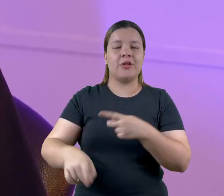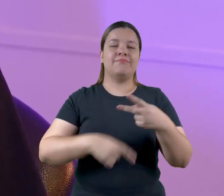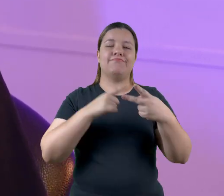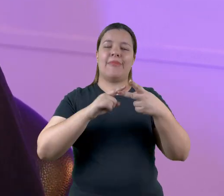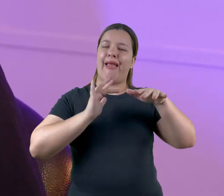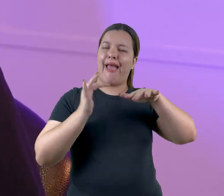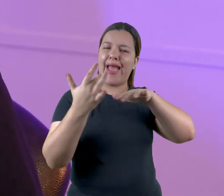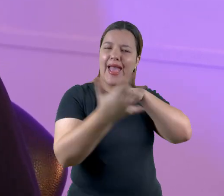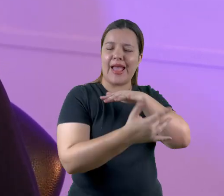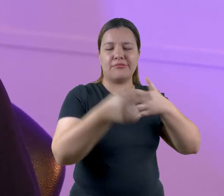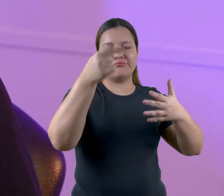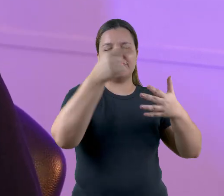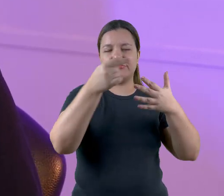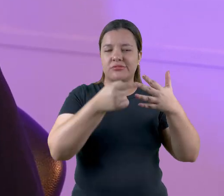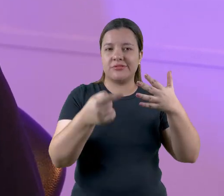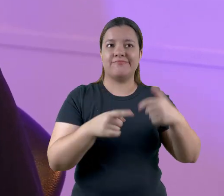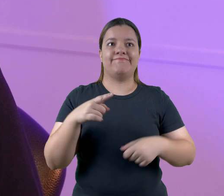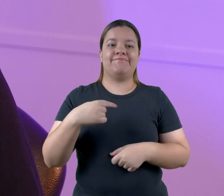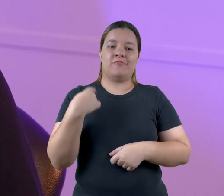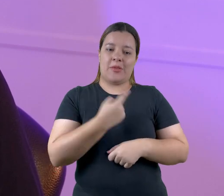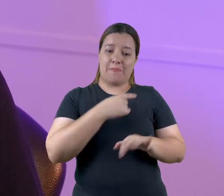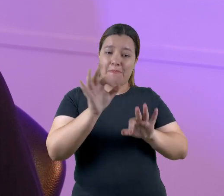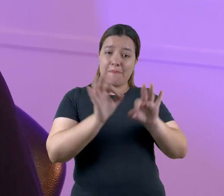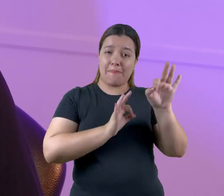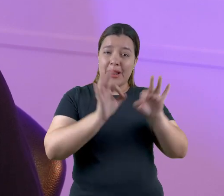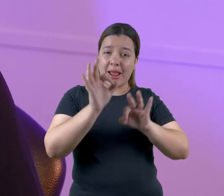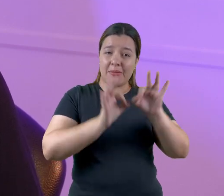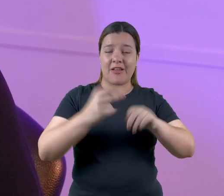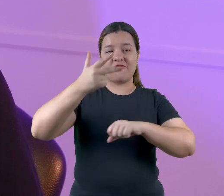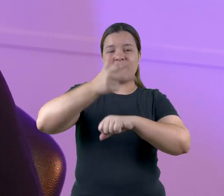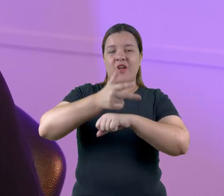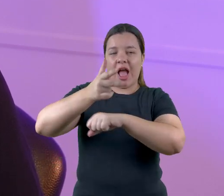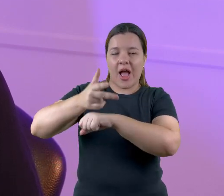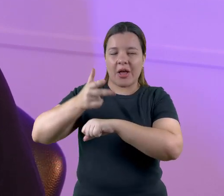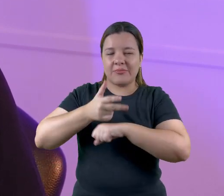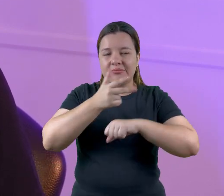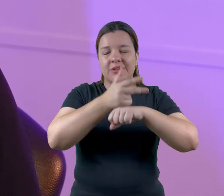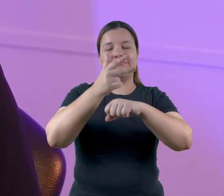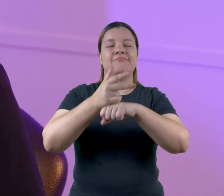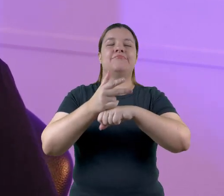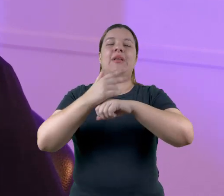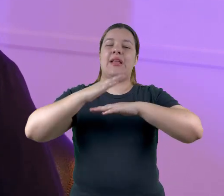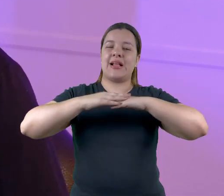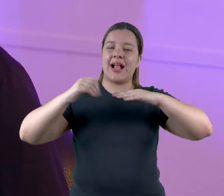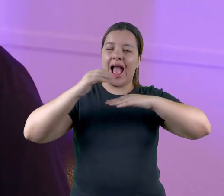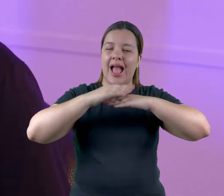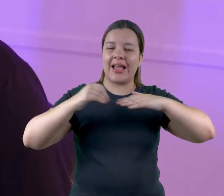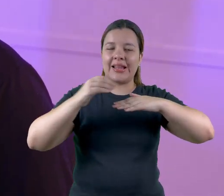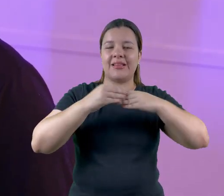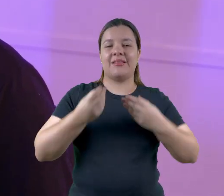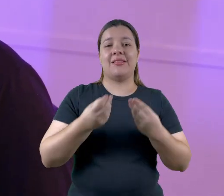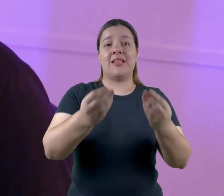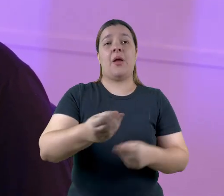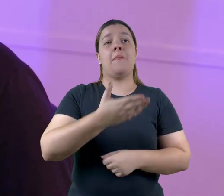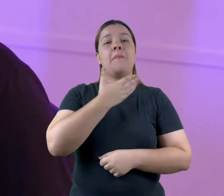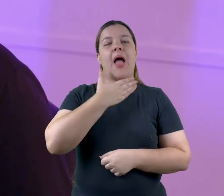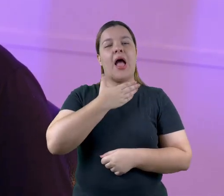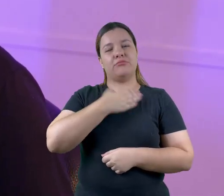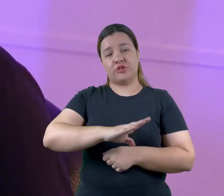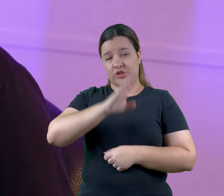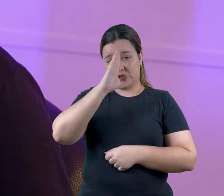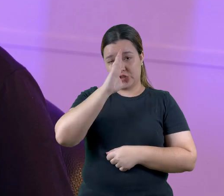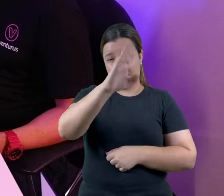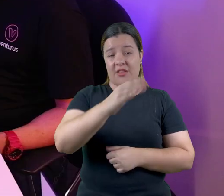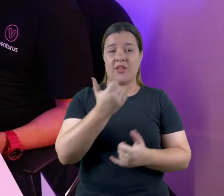no Spotify em todas as mídias que a gente prepara esses Episódios com muito carinho aqui para sempre ter um papo muito